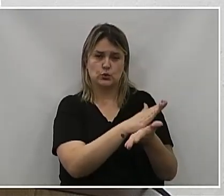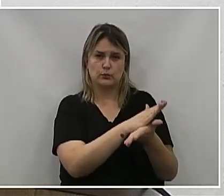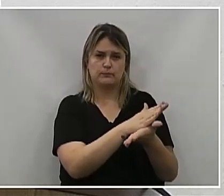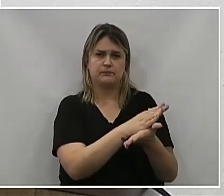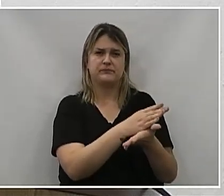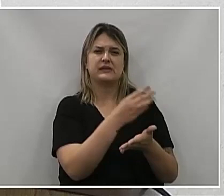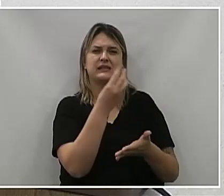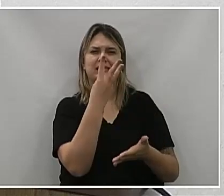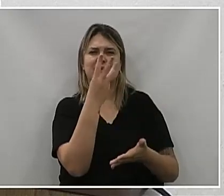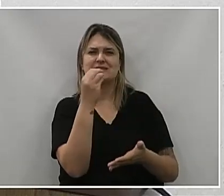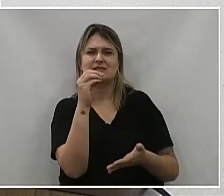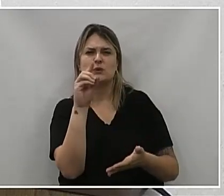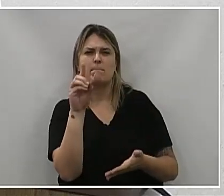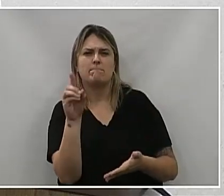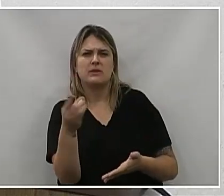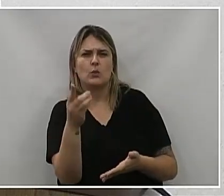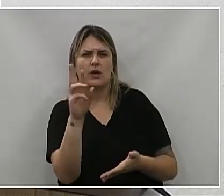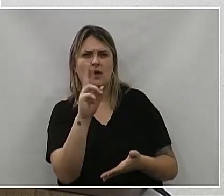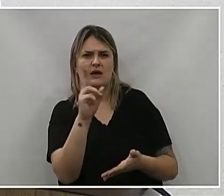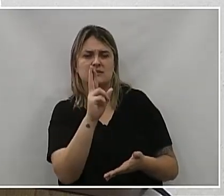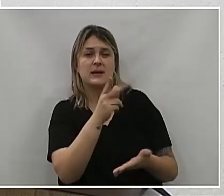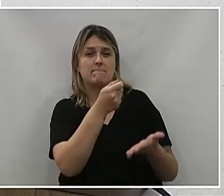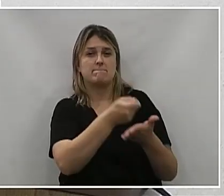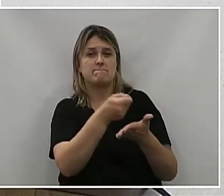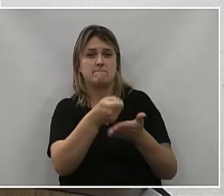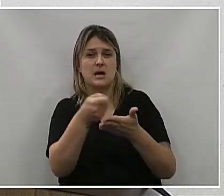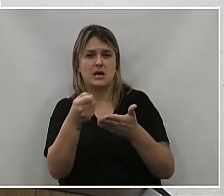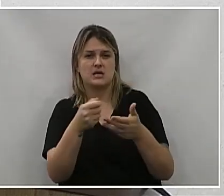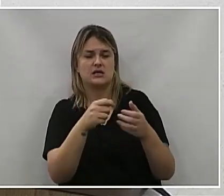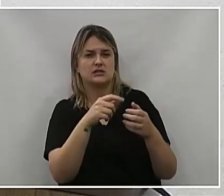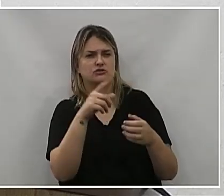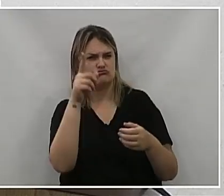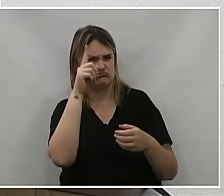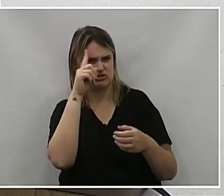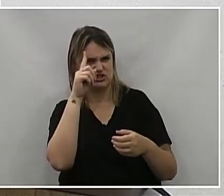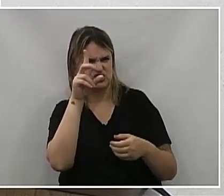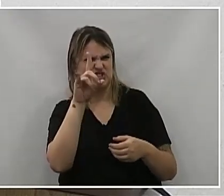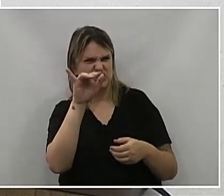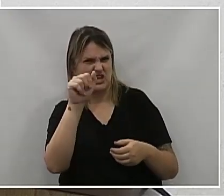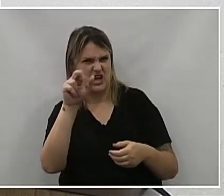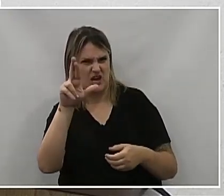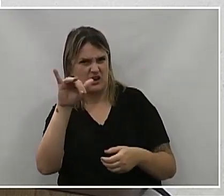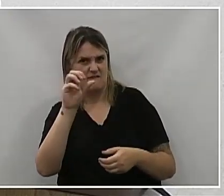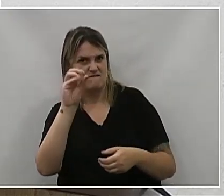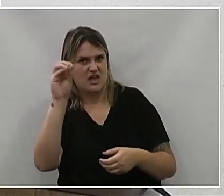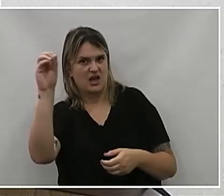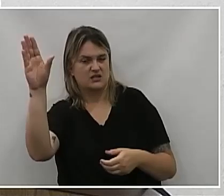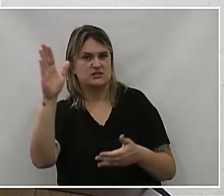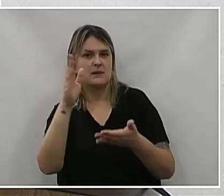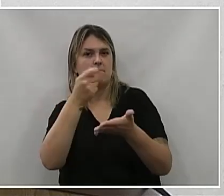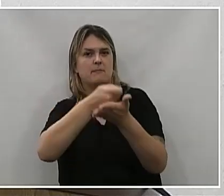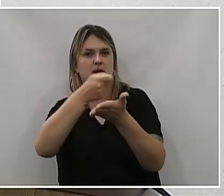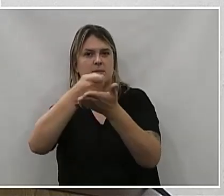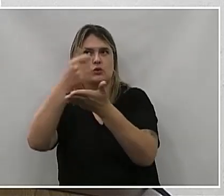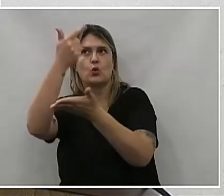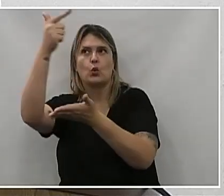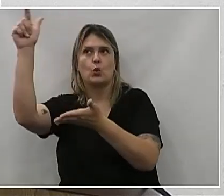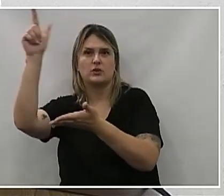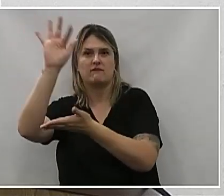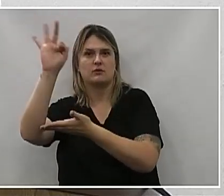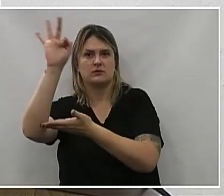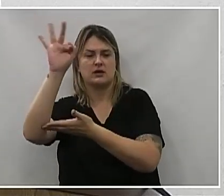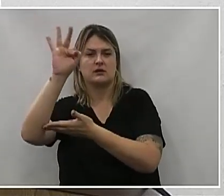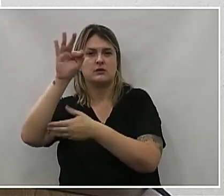quase R$300 mil em pagamento de diária e pagamentos para algumas universidades para curso de